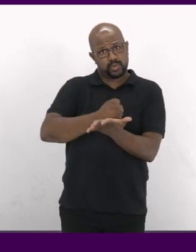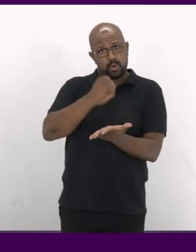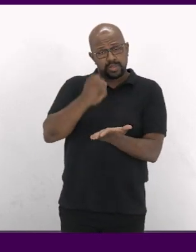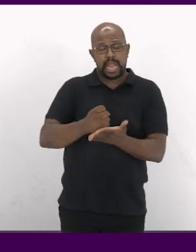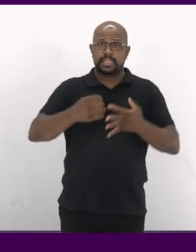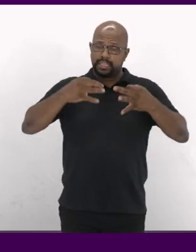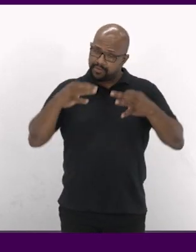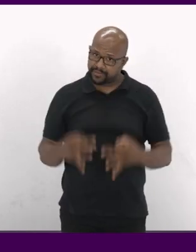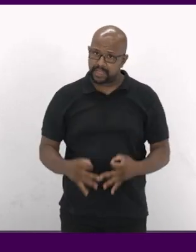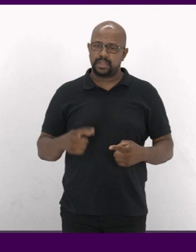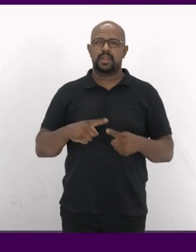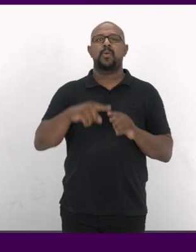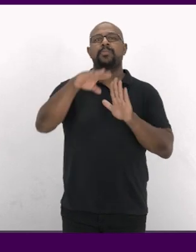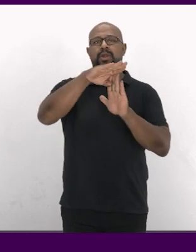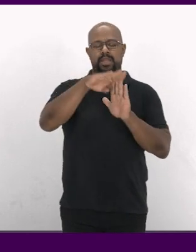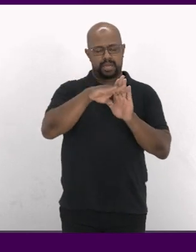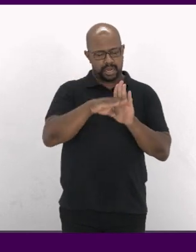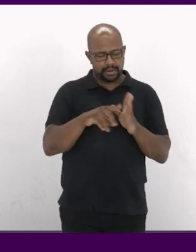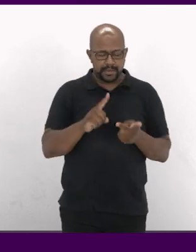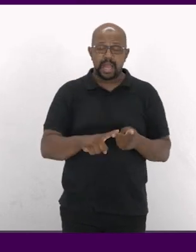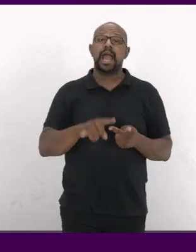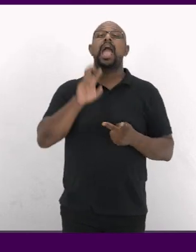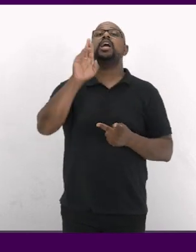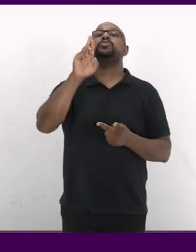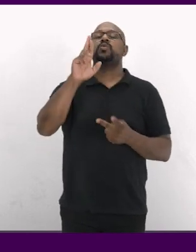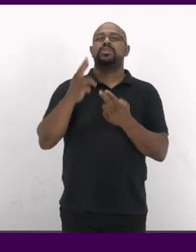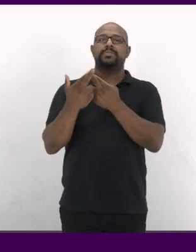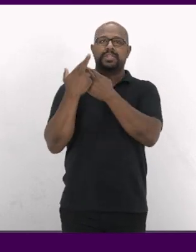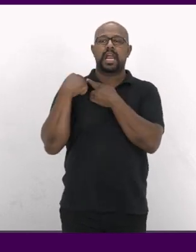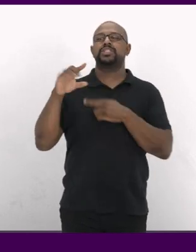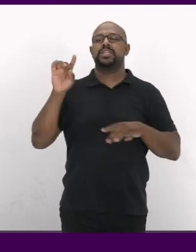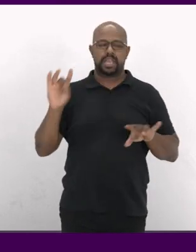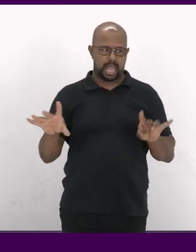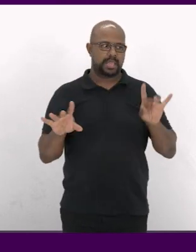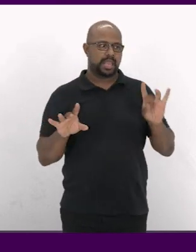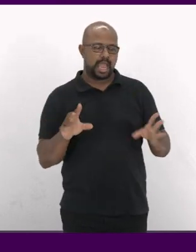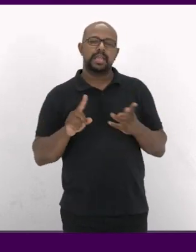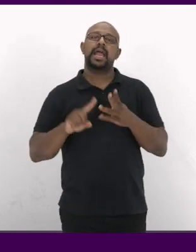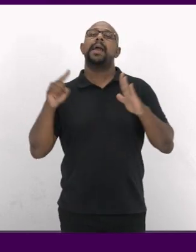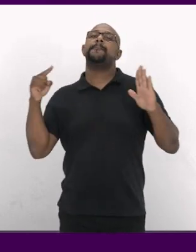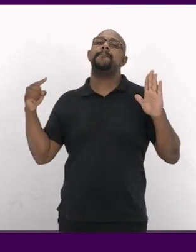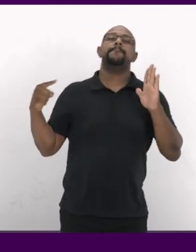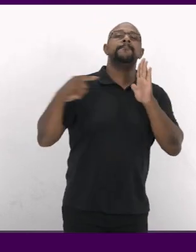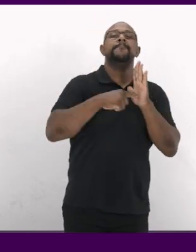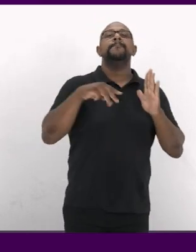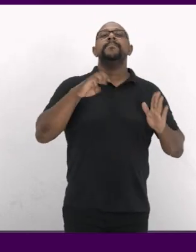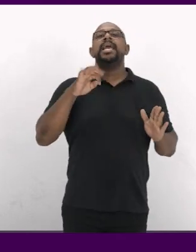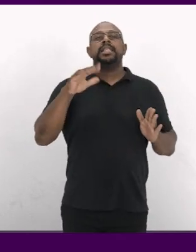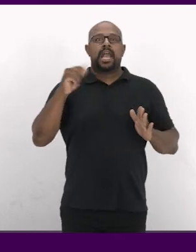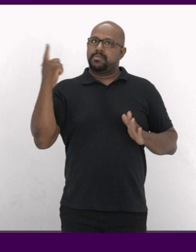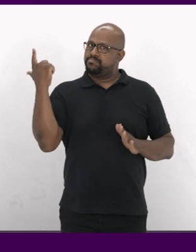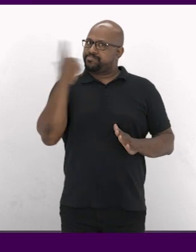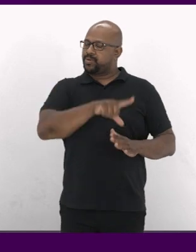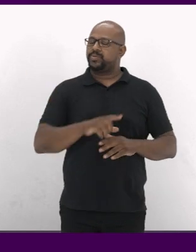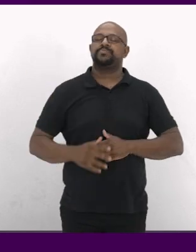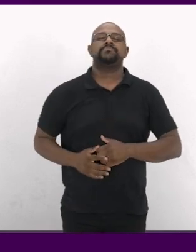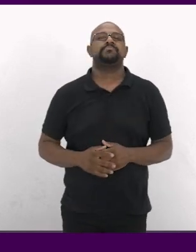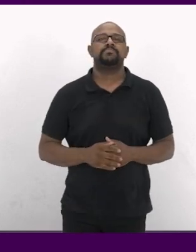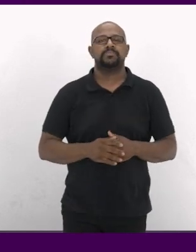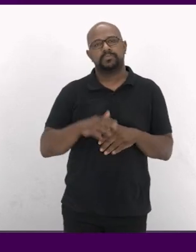de um contrato que define o programa, as responsabilidades de cada parte e as metas que deverão ser